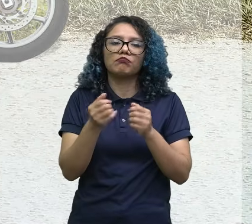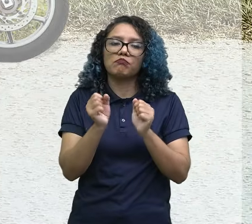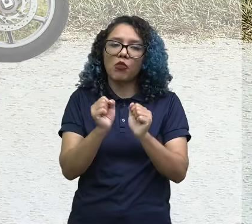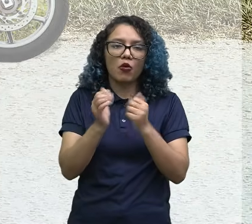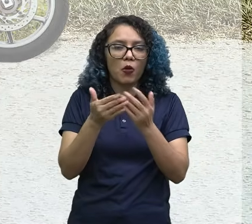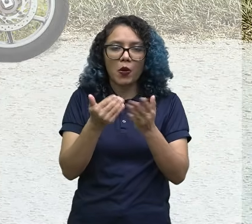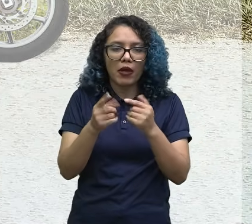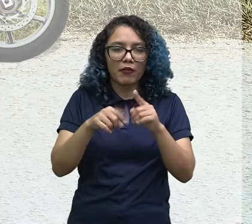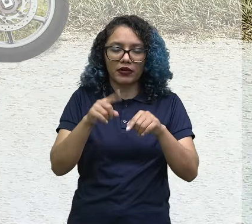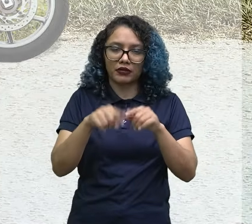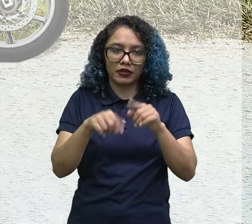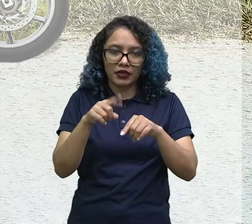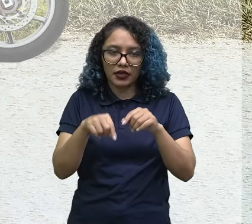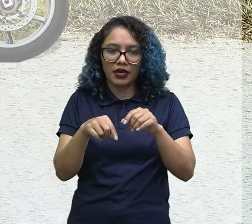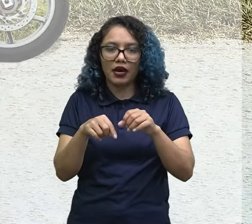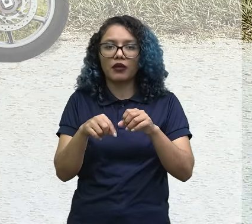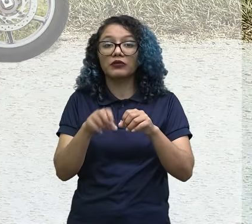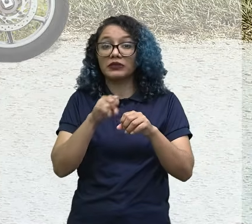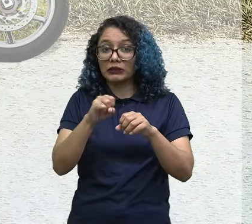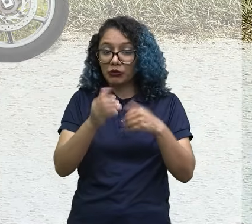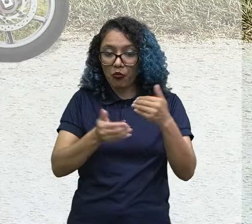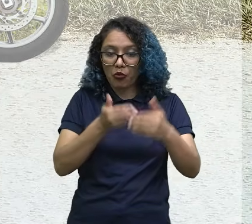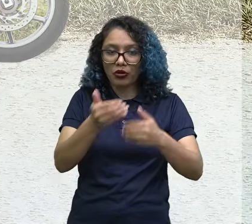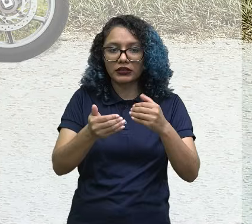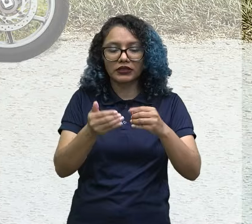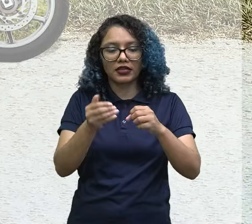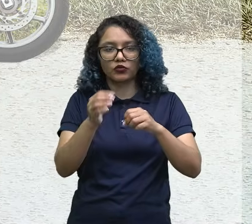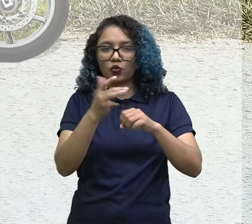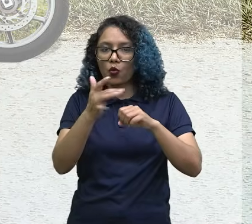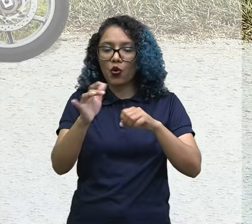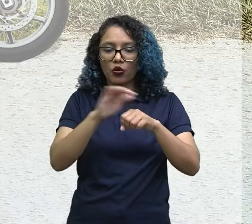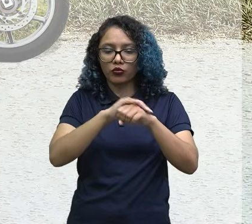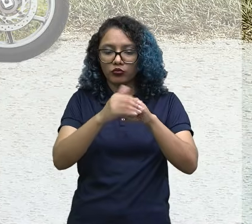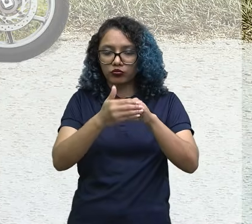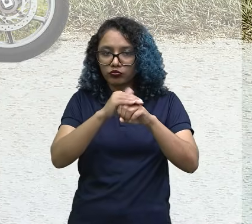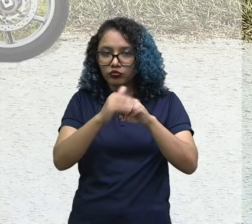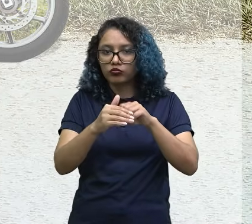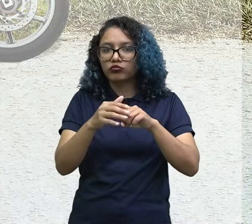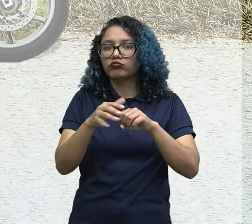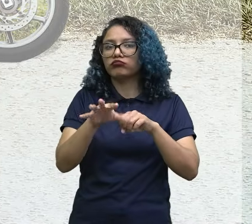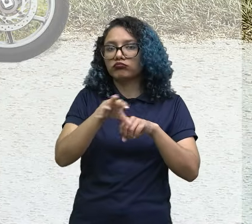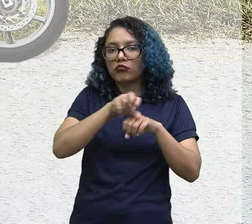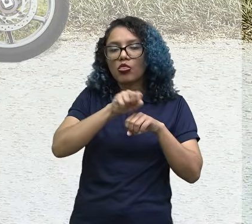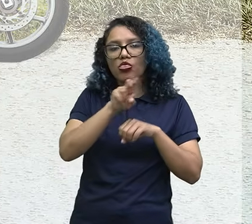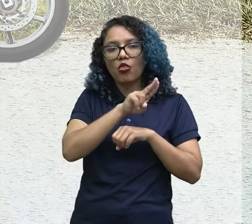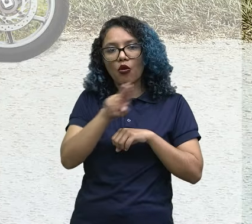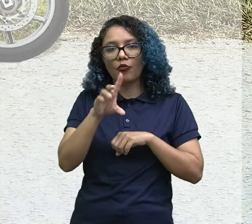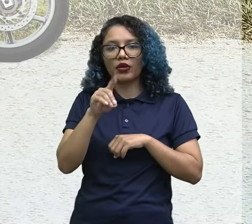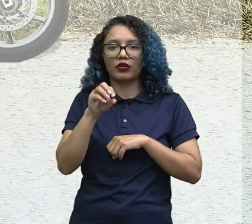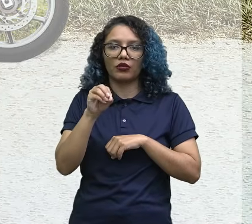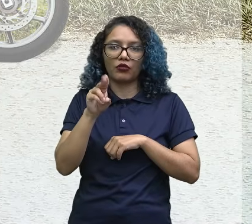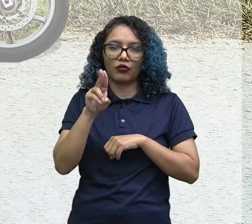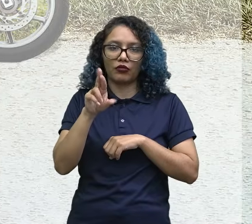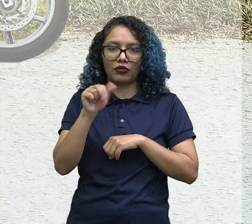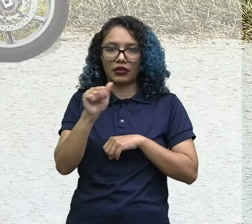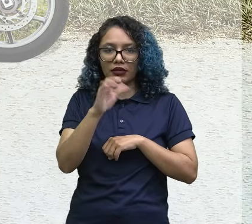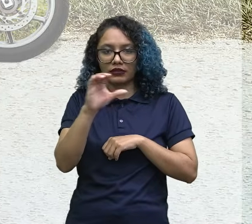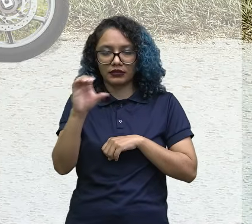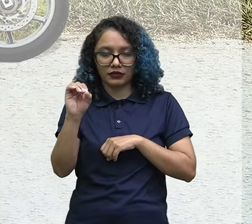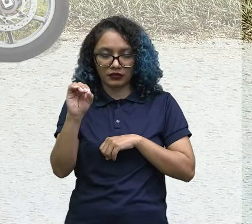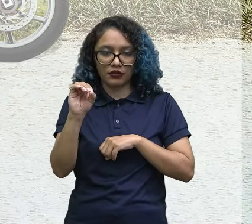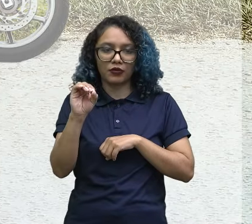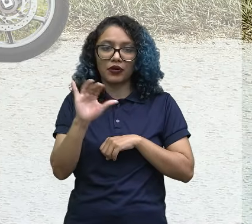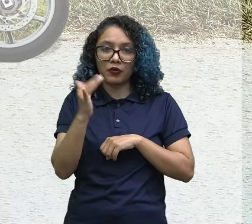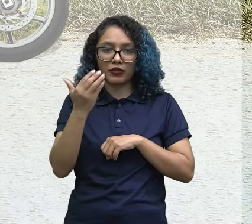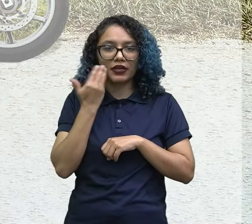né, qualquer peça, quando a gente faz esse revestimento com o ouro, o nome do processo é douração, né? E ele se dá da maneira como